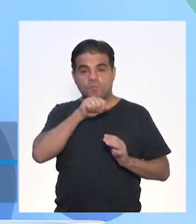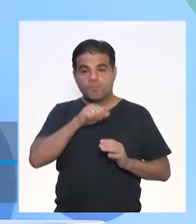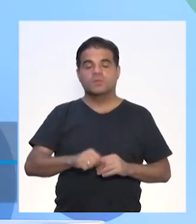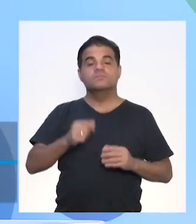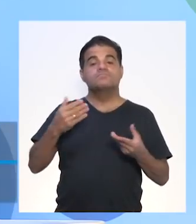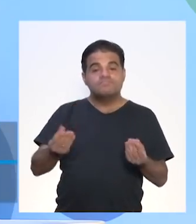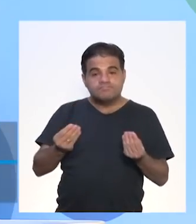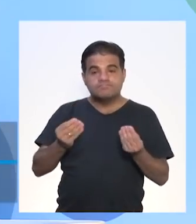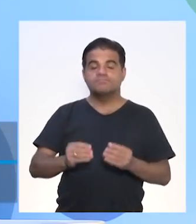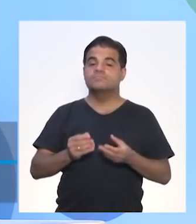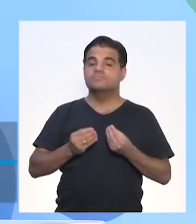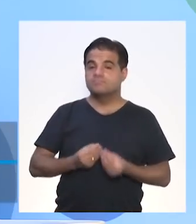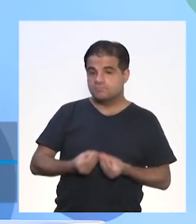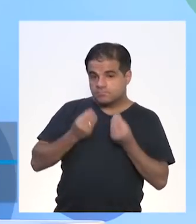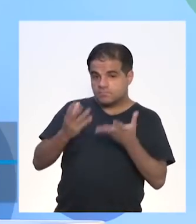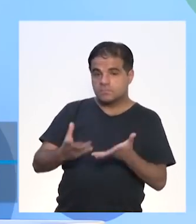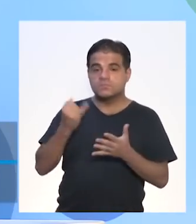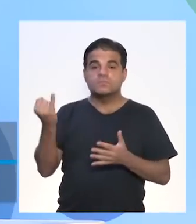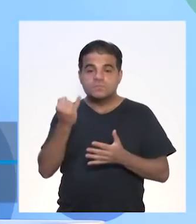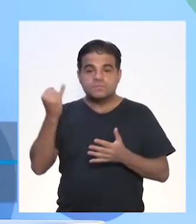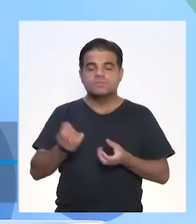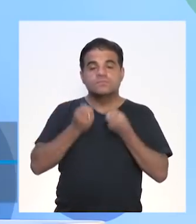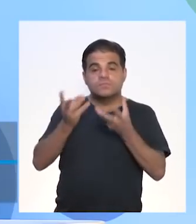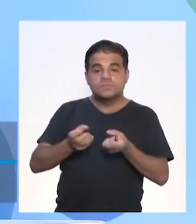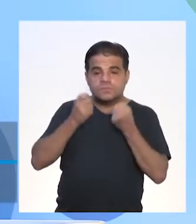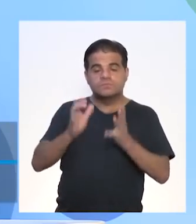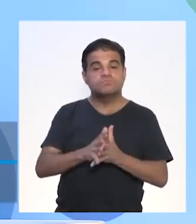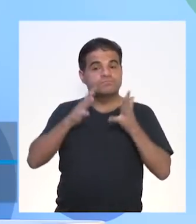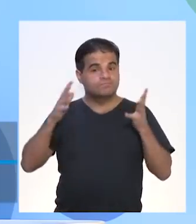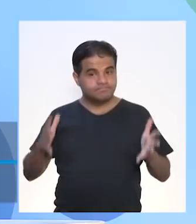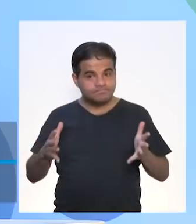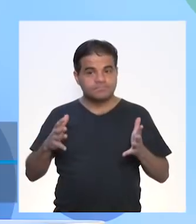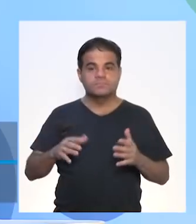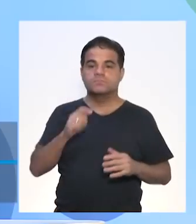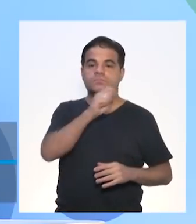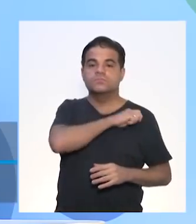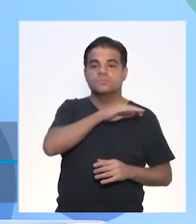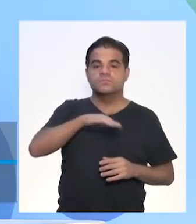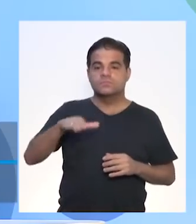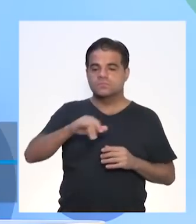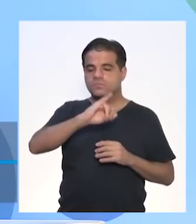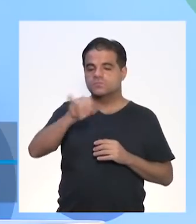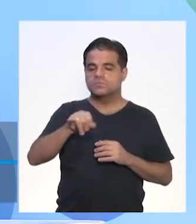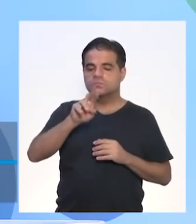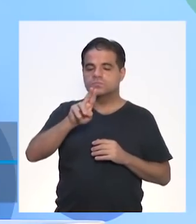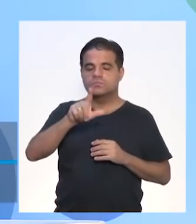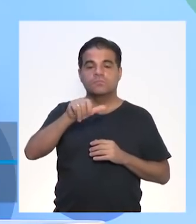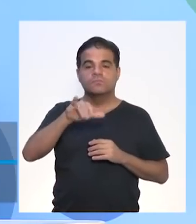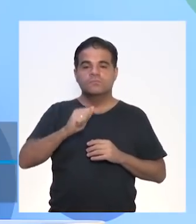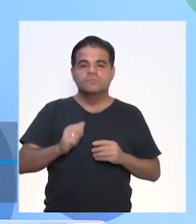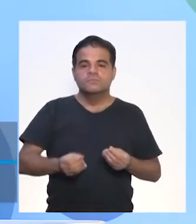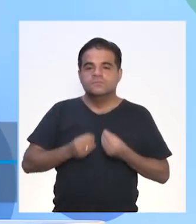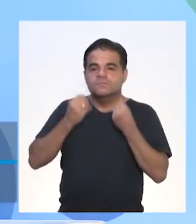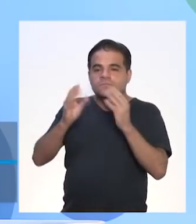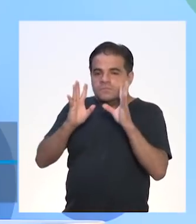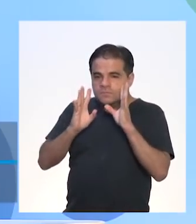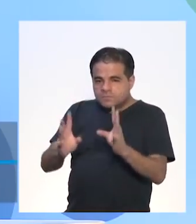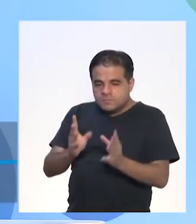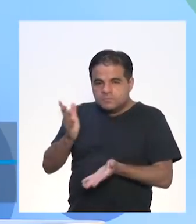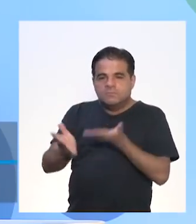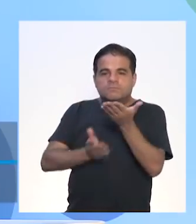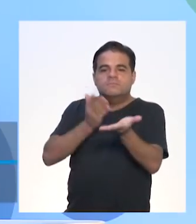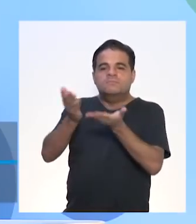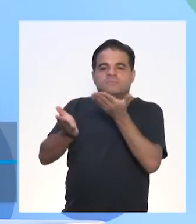Para realçar a informação em tamanho maior. A aluna Júlia colocou